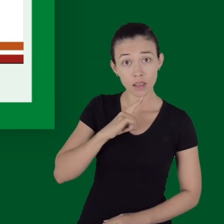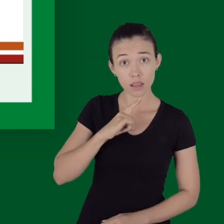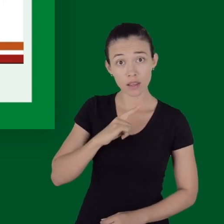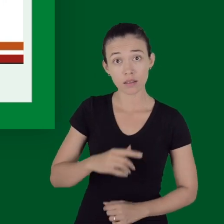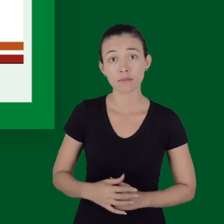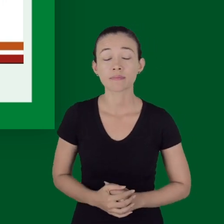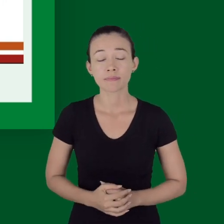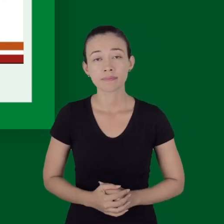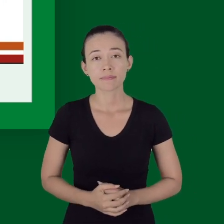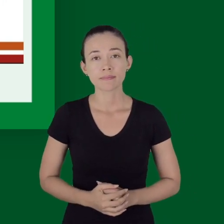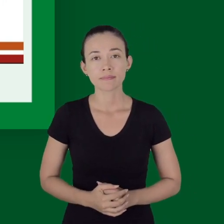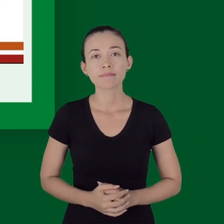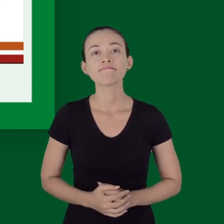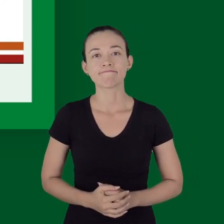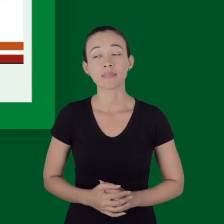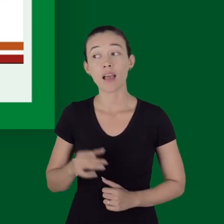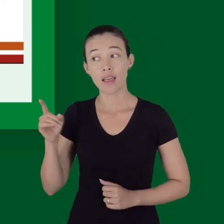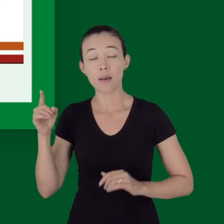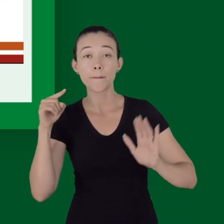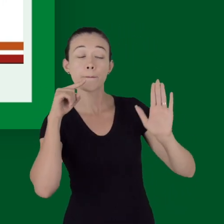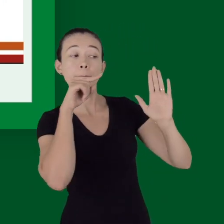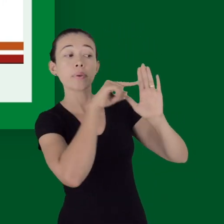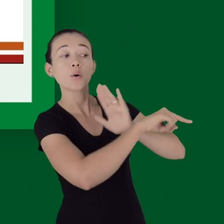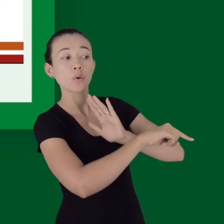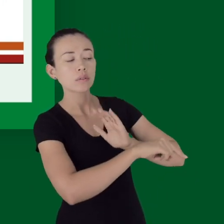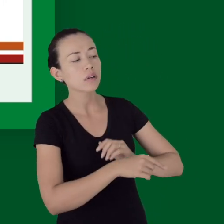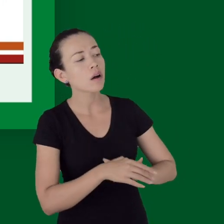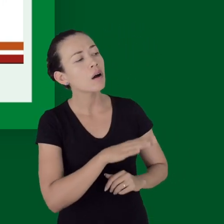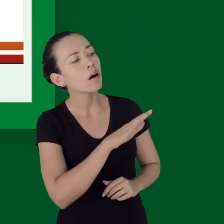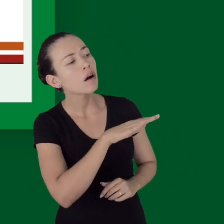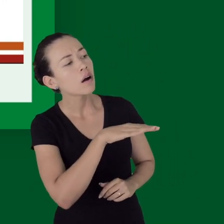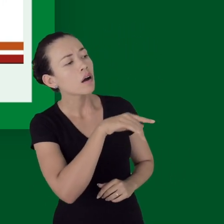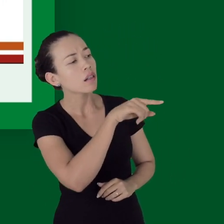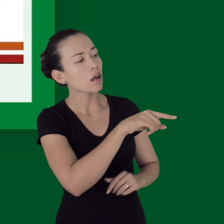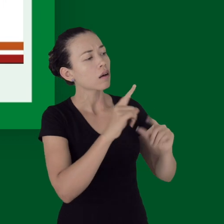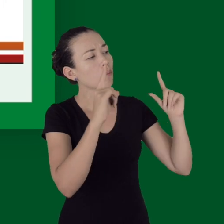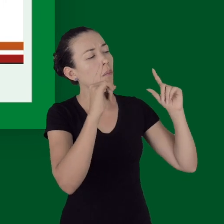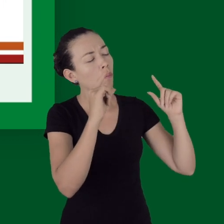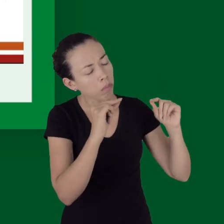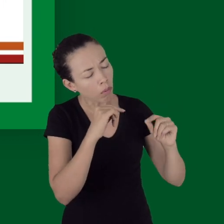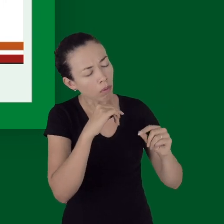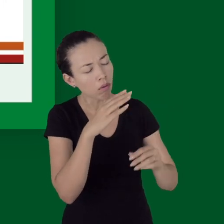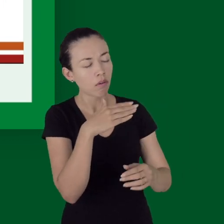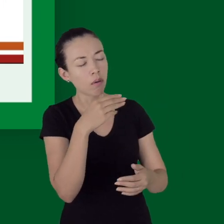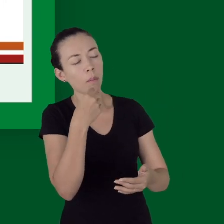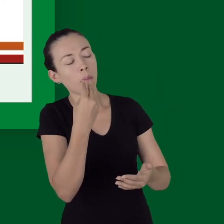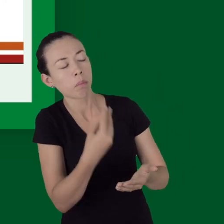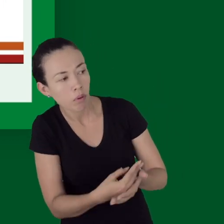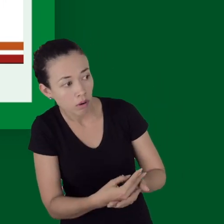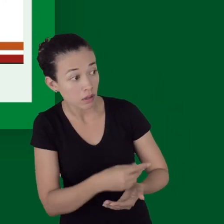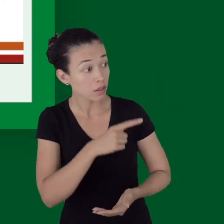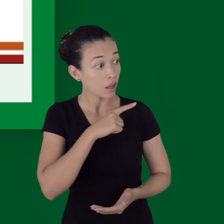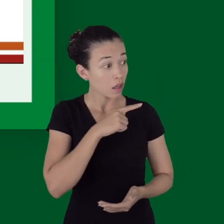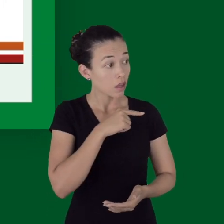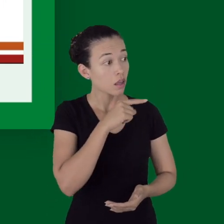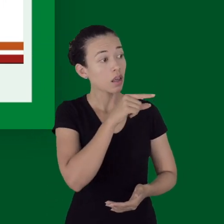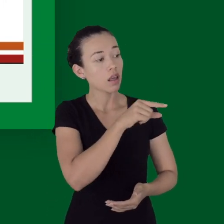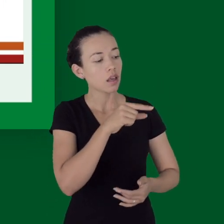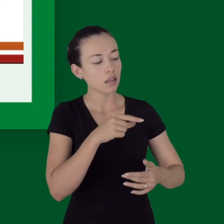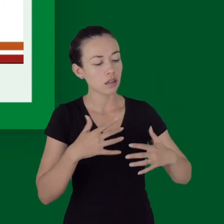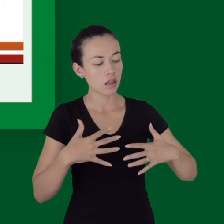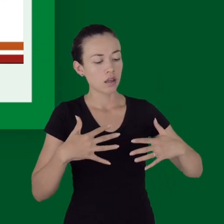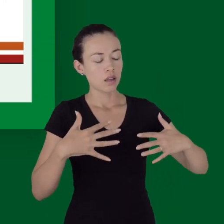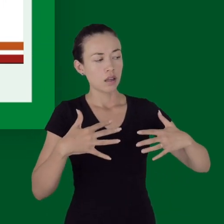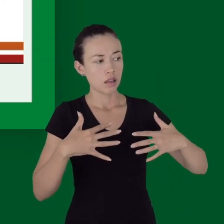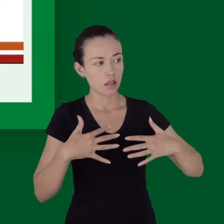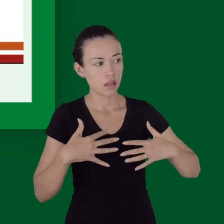risco de gravidade maior, que são as perguntas: se o paciente está inconsciente, desmaiado,